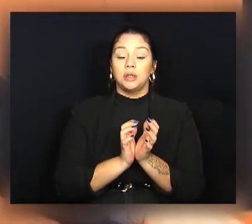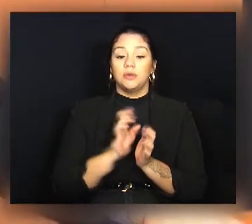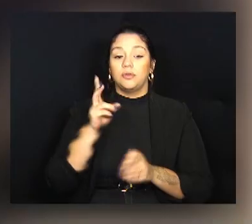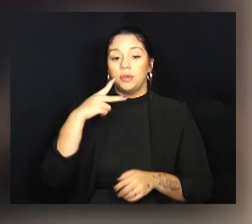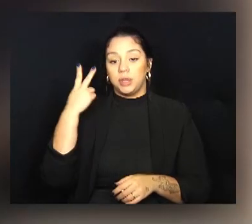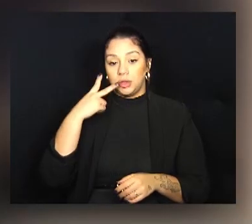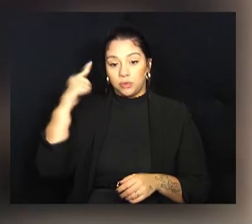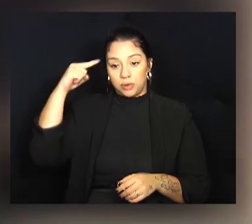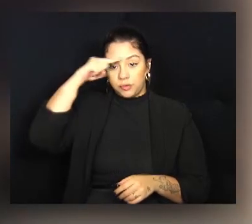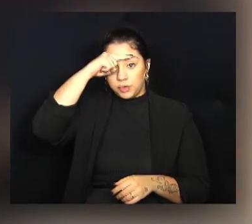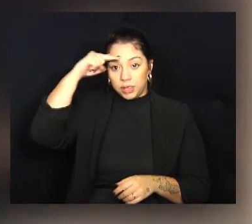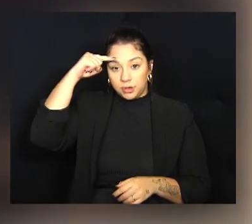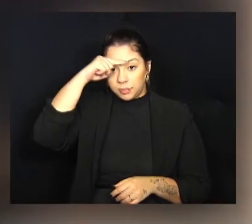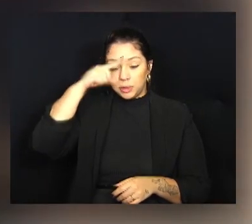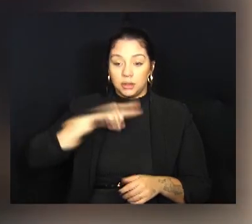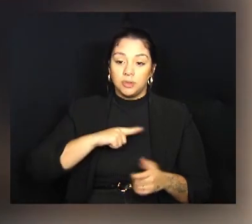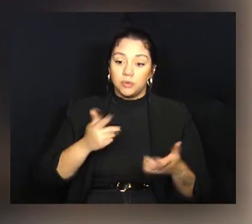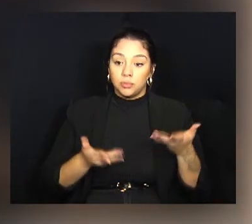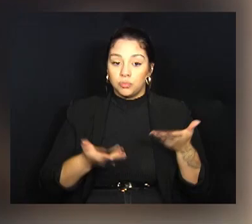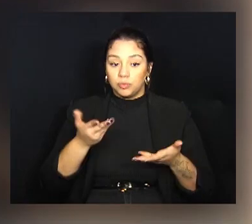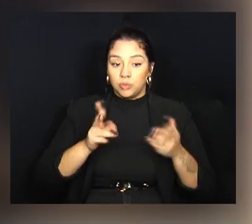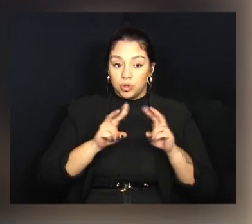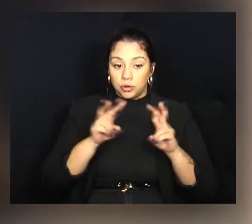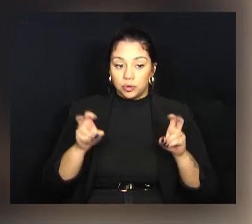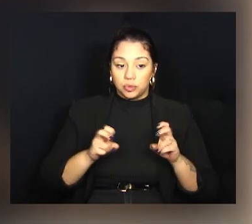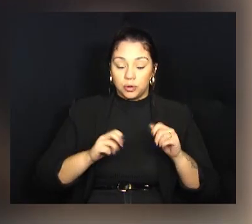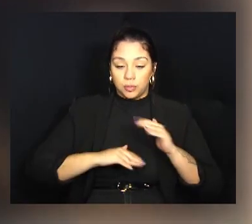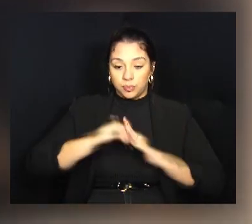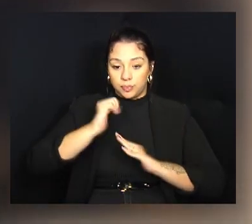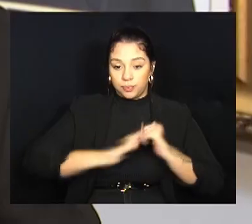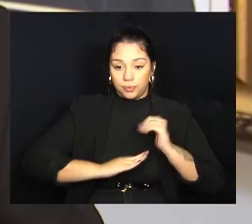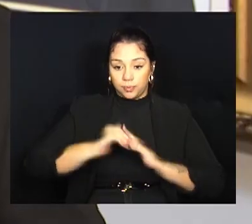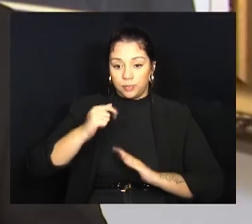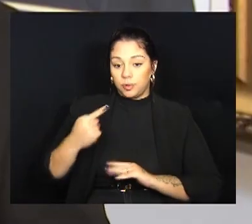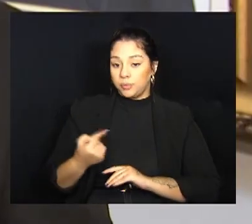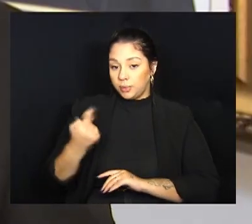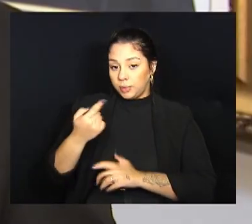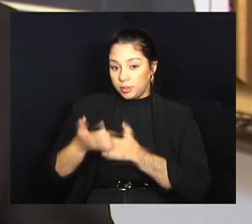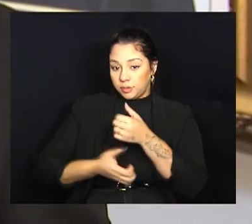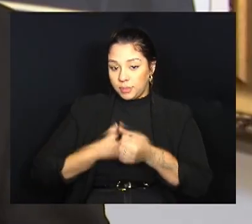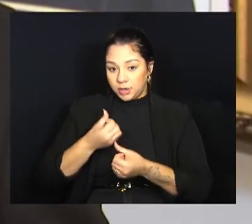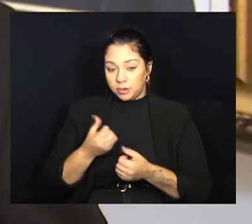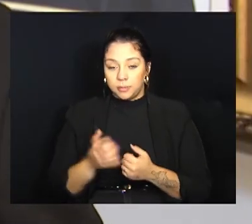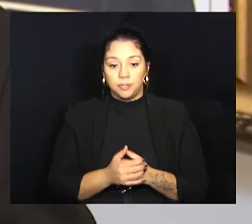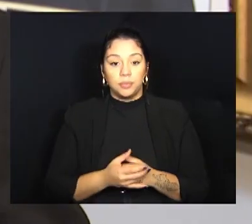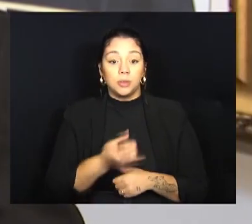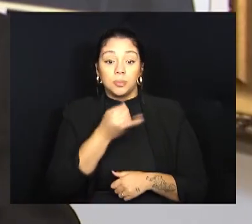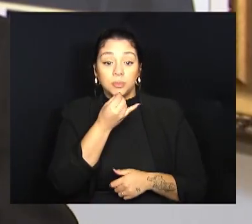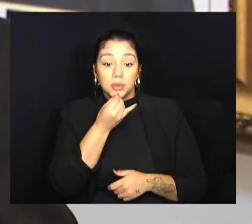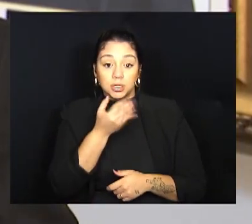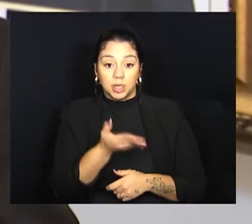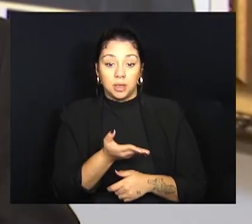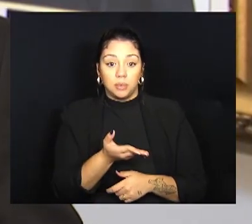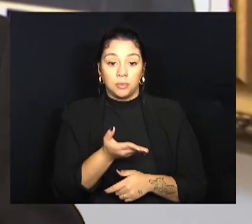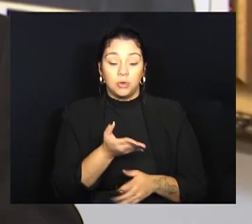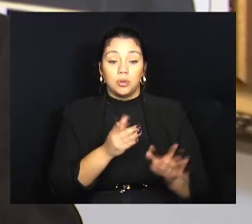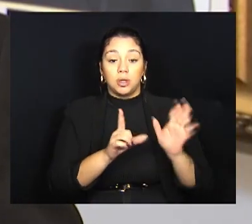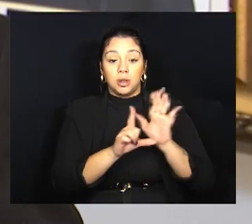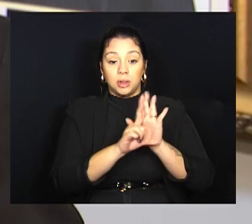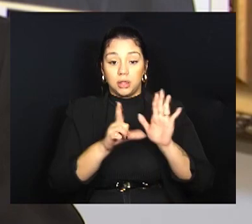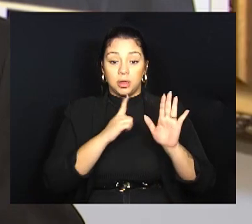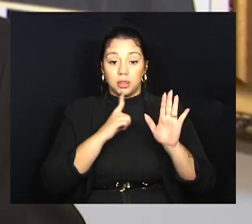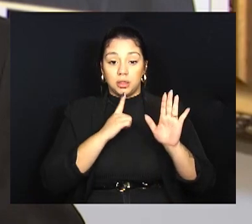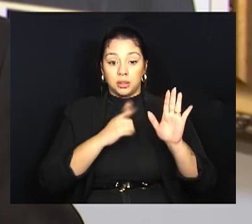Felipe Marquesi, fez um balanço sobre os trabalhos realizados no primeiro semestre. Como, por exemplo, a lei que